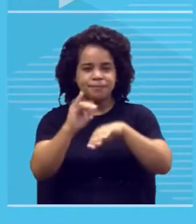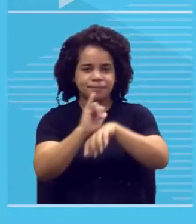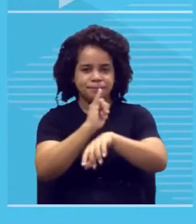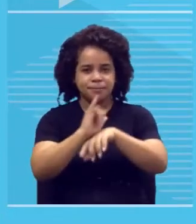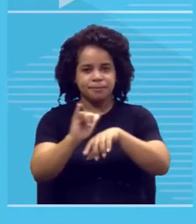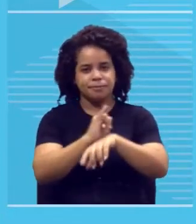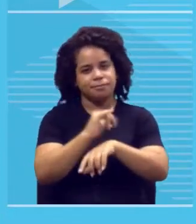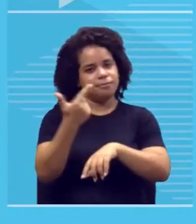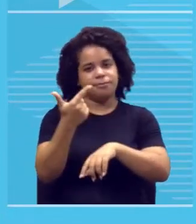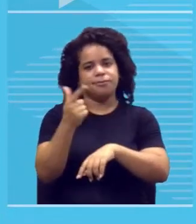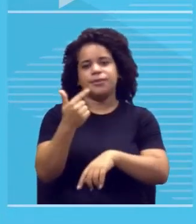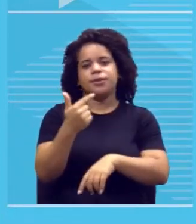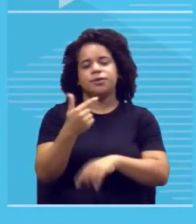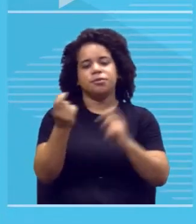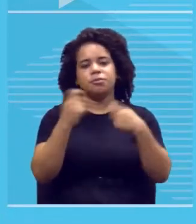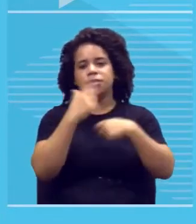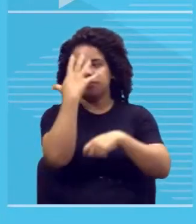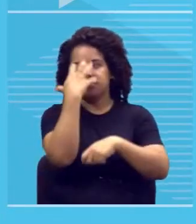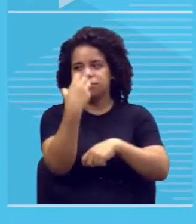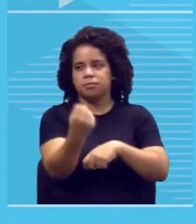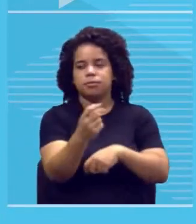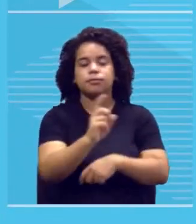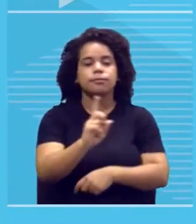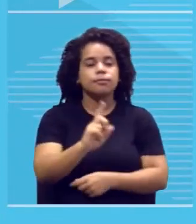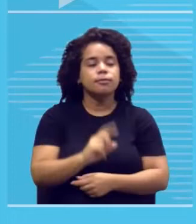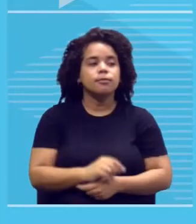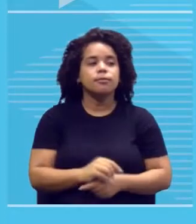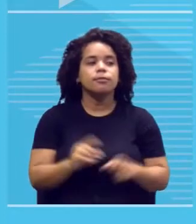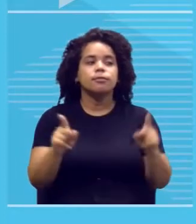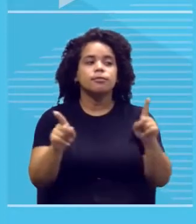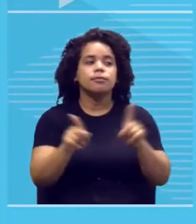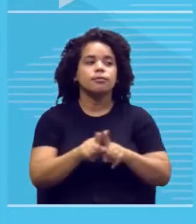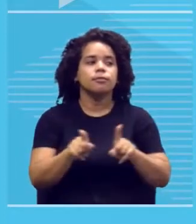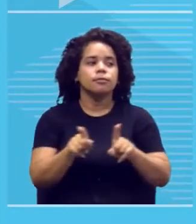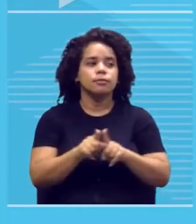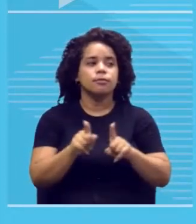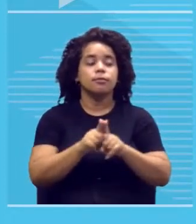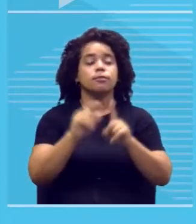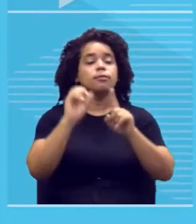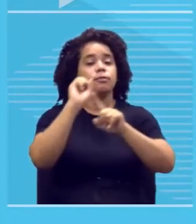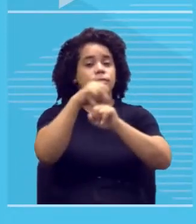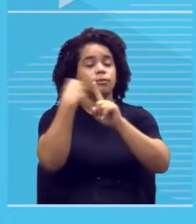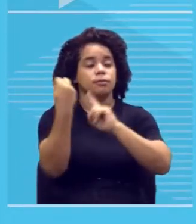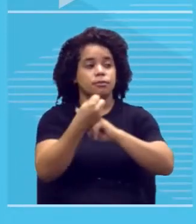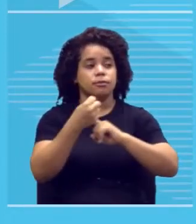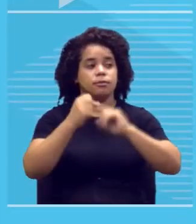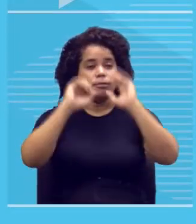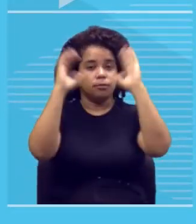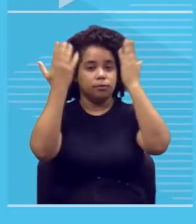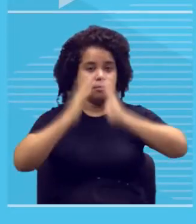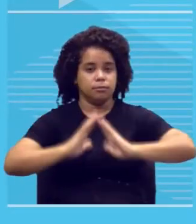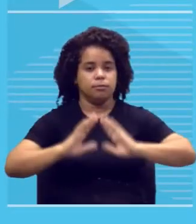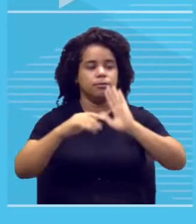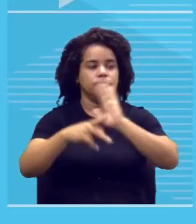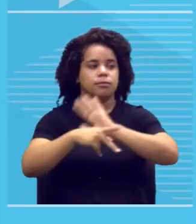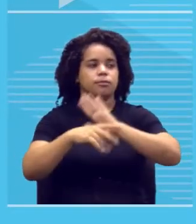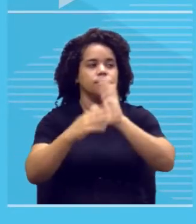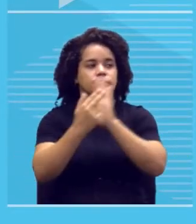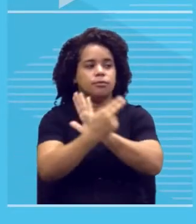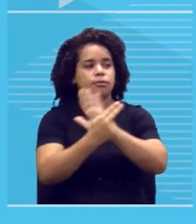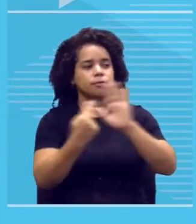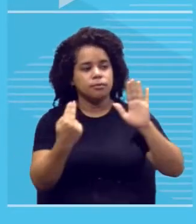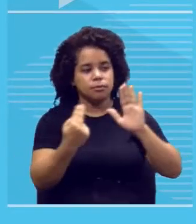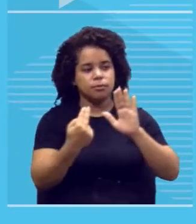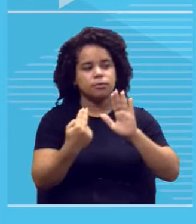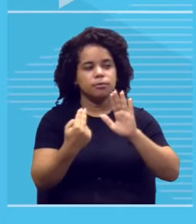não tinha chegado nele Se Essa sociedade analisada pelo Bertoldo brecha